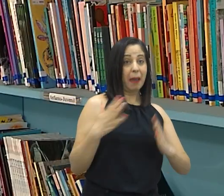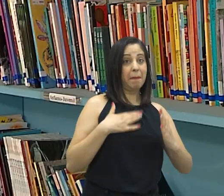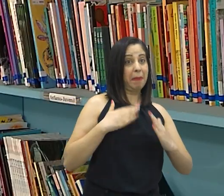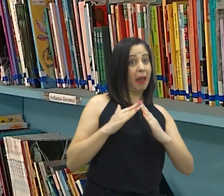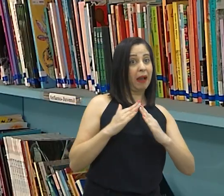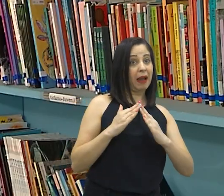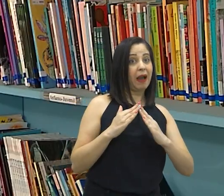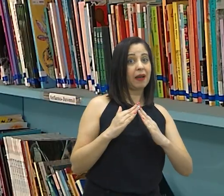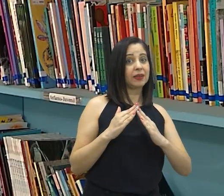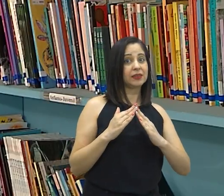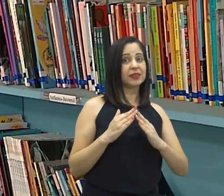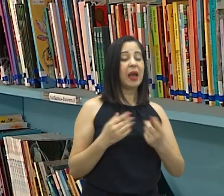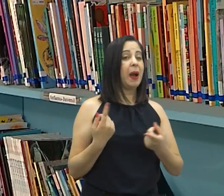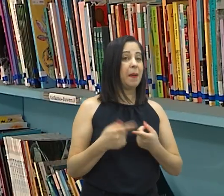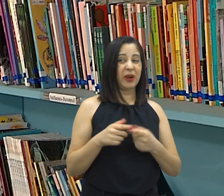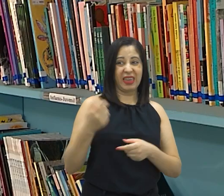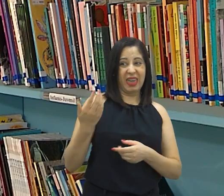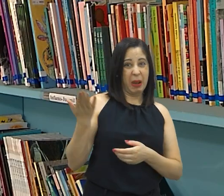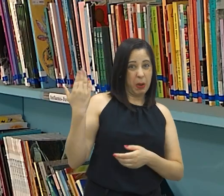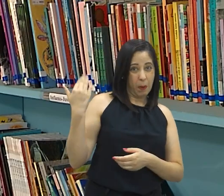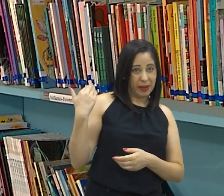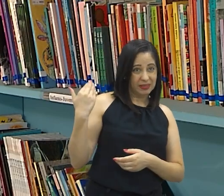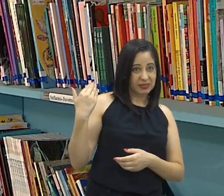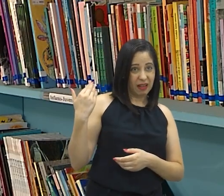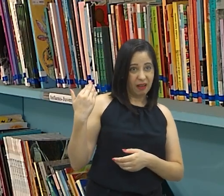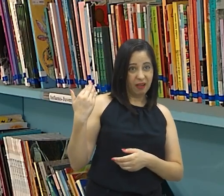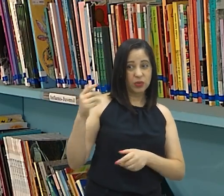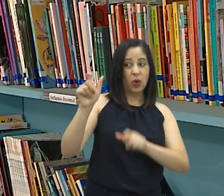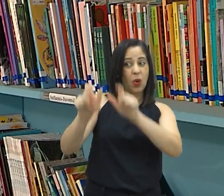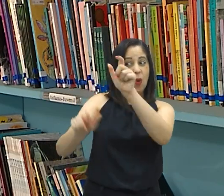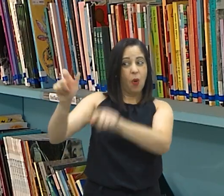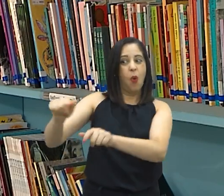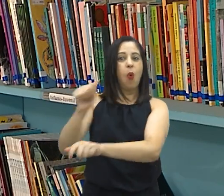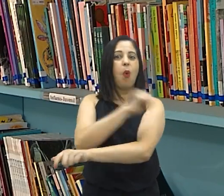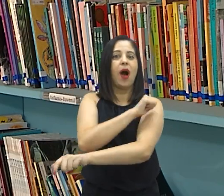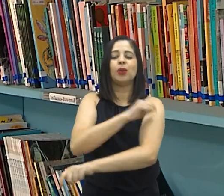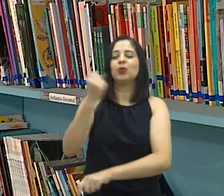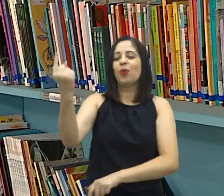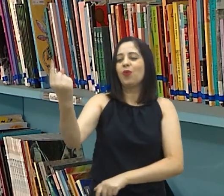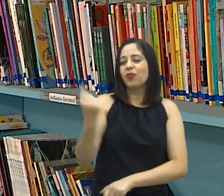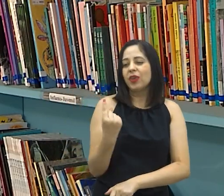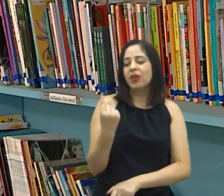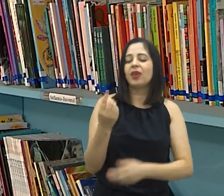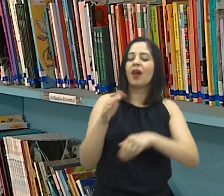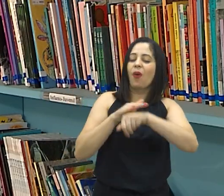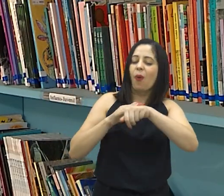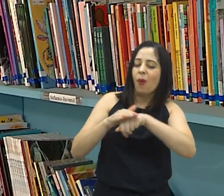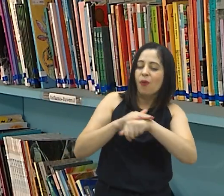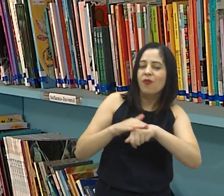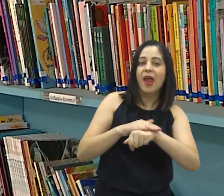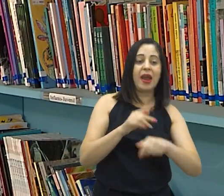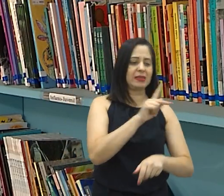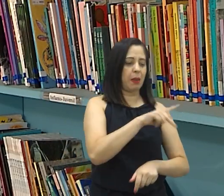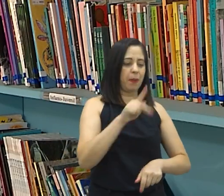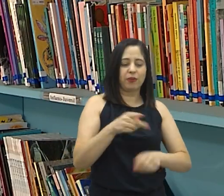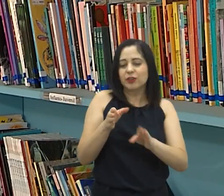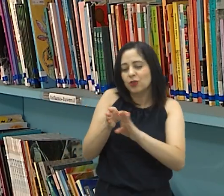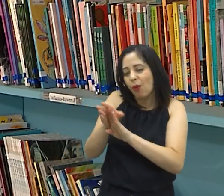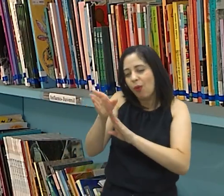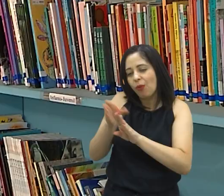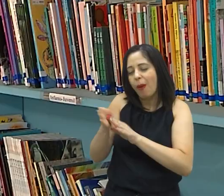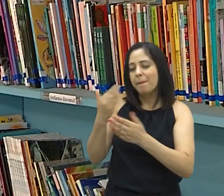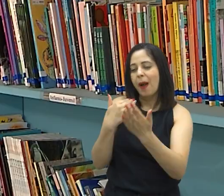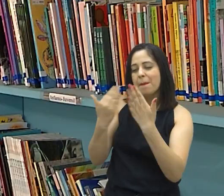Ela trabalhava, os professores naquela época, os alunos procuravam para ter aconselhamento com o professor também. Tinha esse tipo de envolvimento,